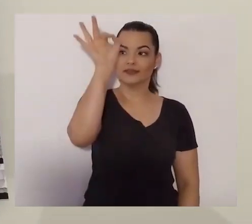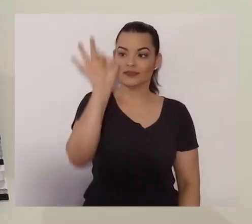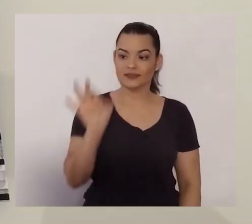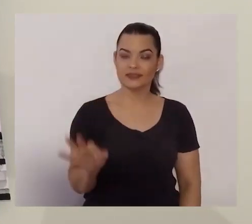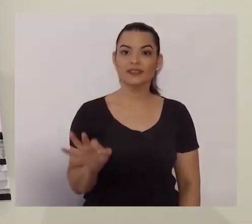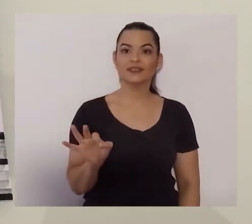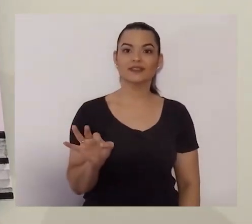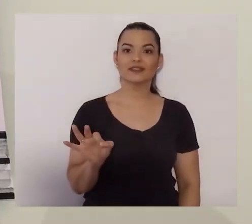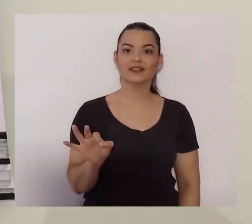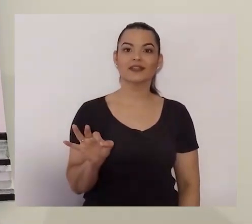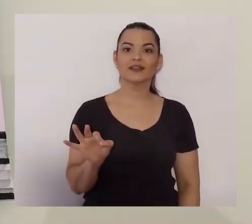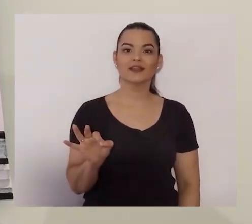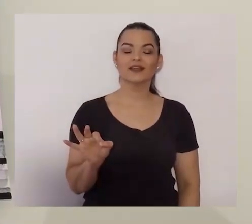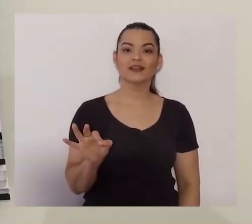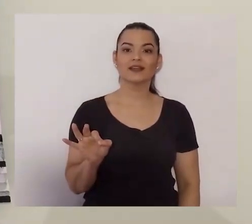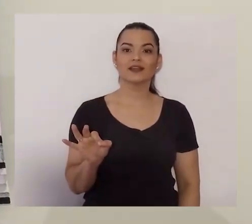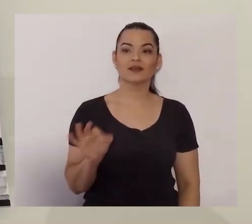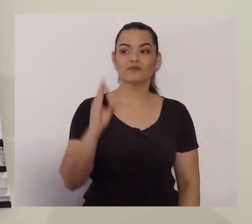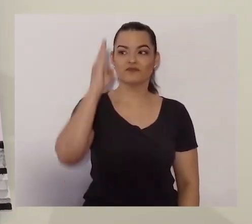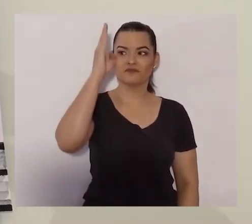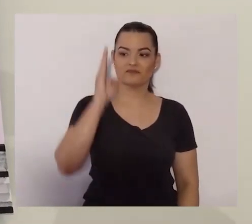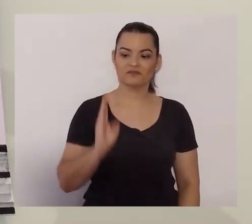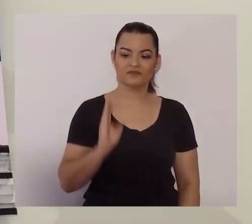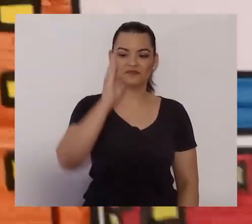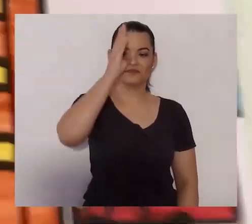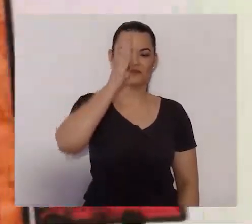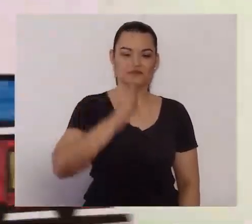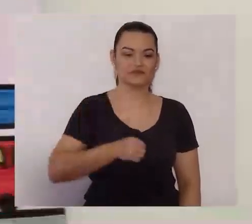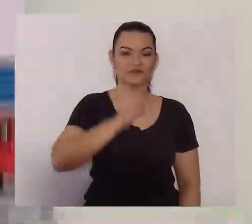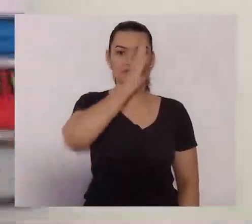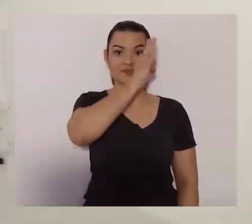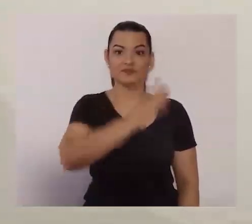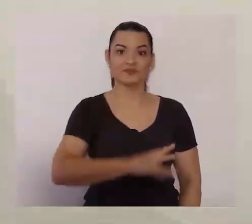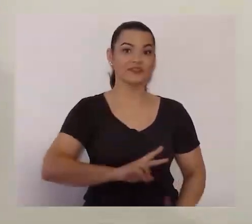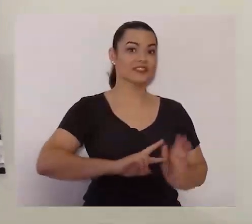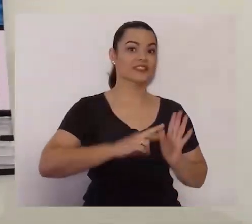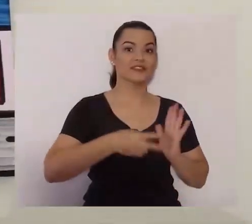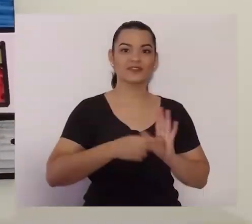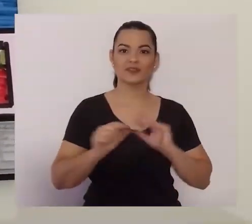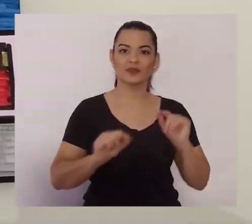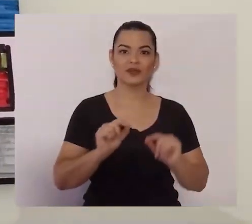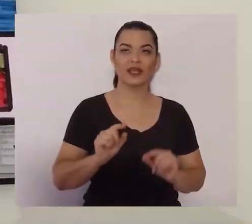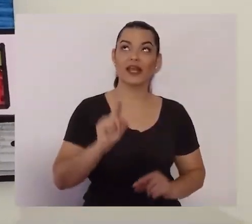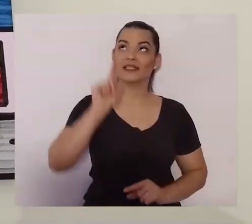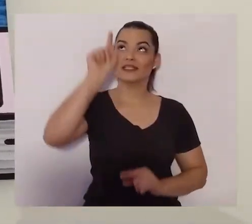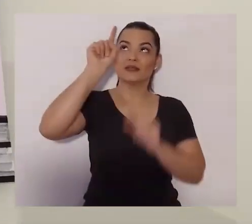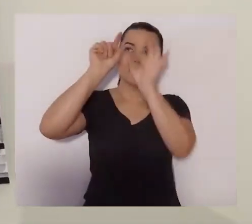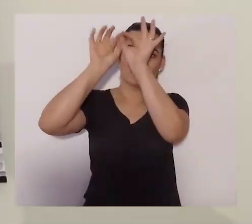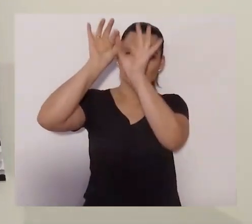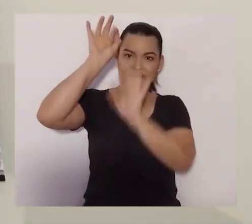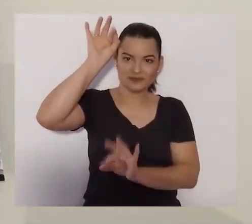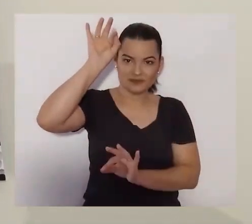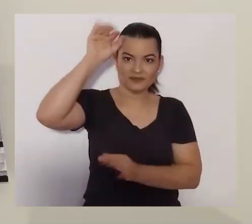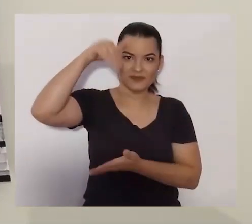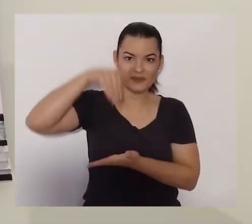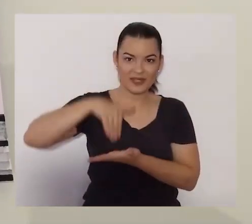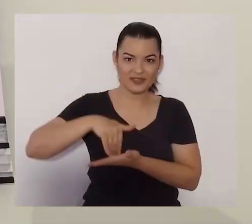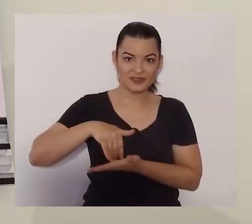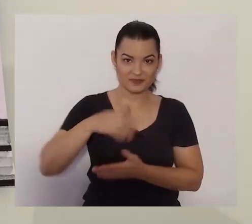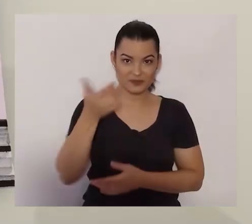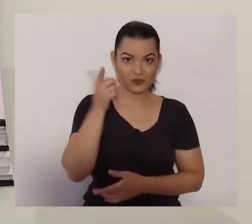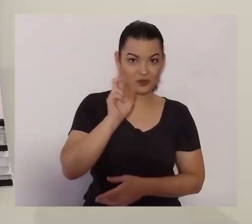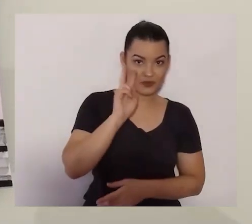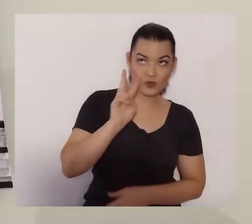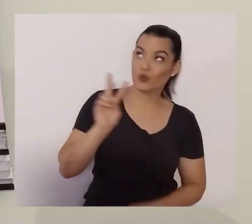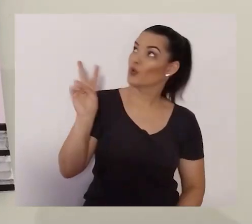riscos na vertical, ou seja, de cima para baixo. Vocês